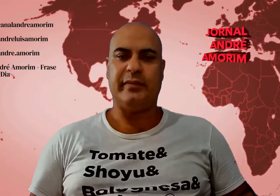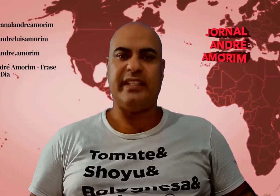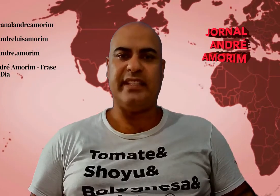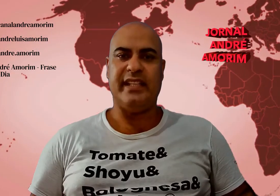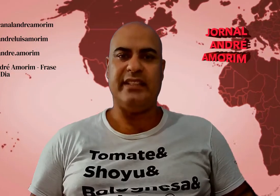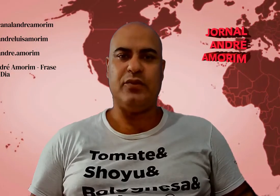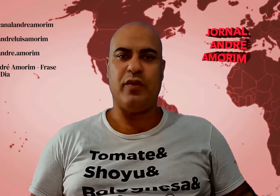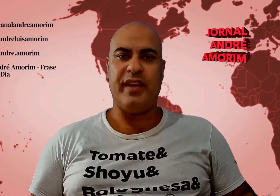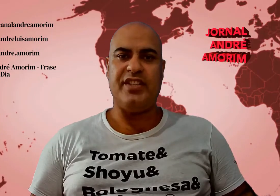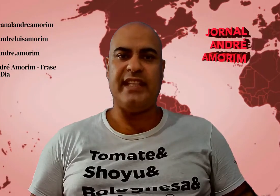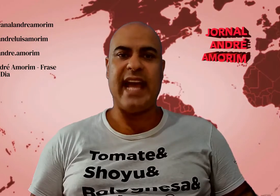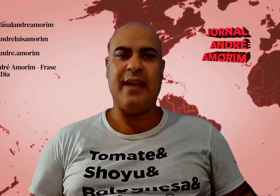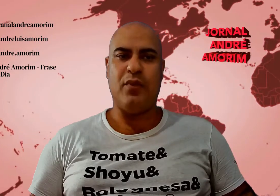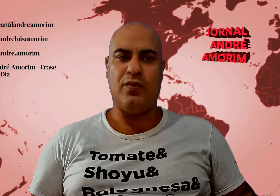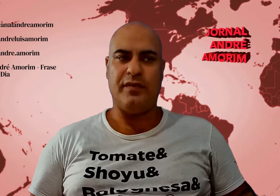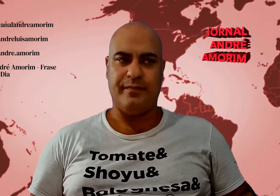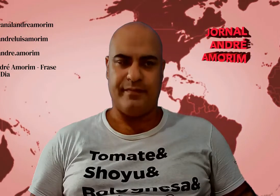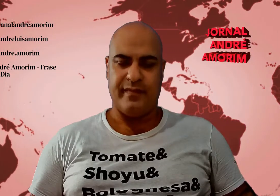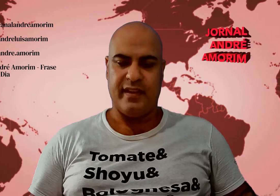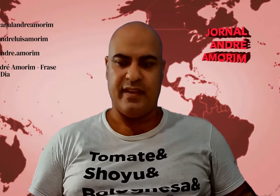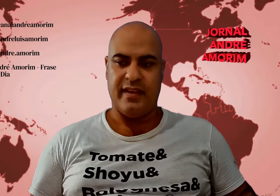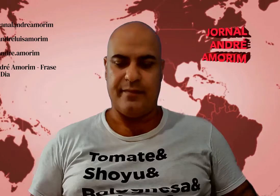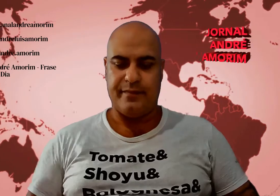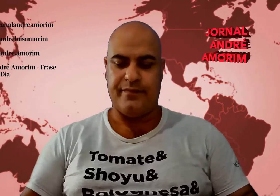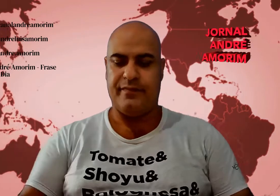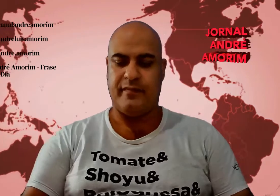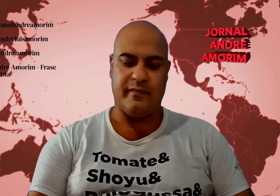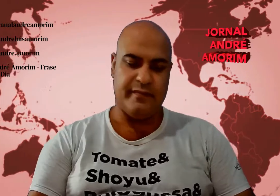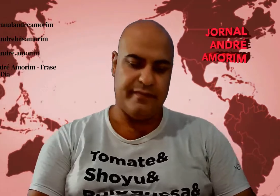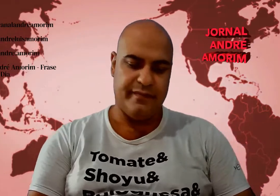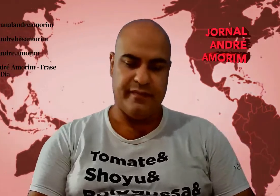nas eleições brasileiras atualmente é a Diebold.